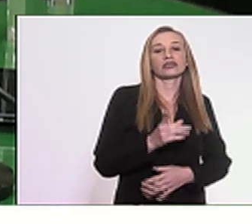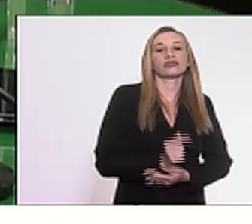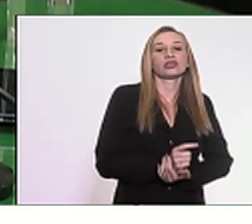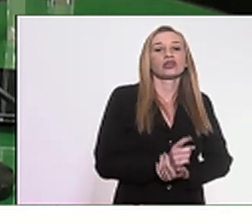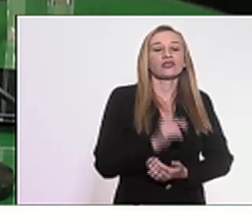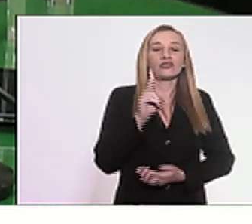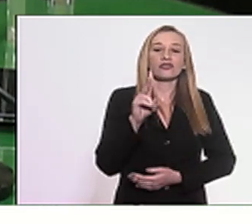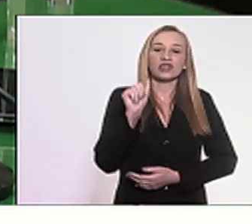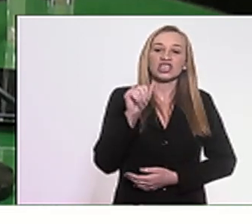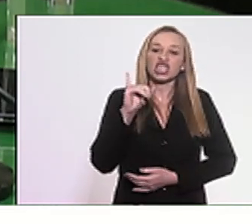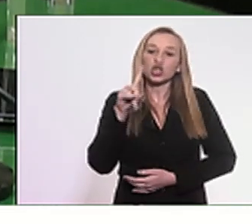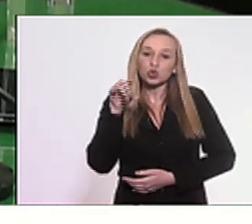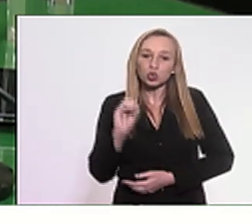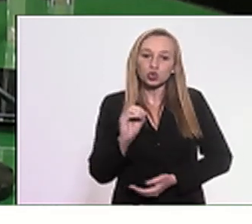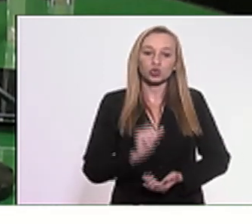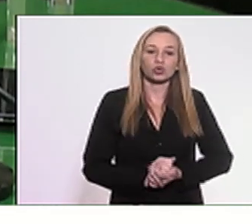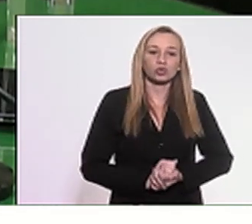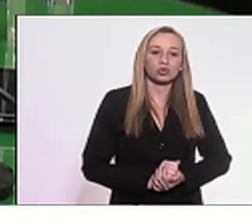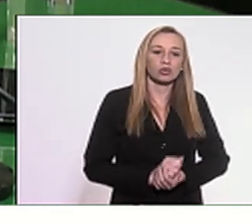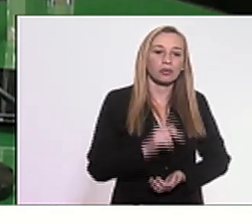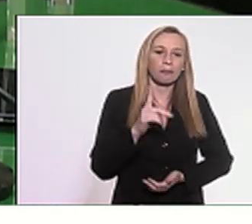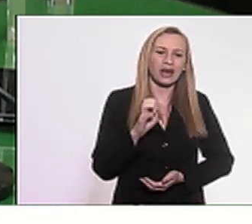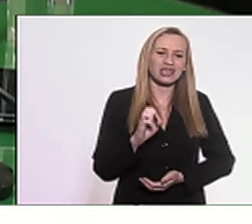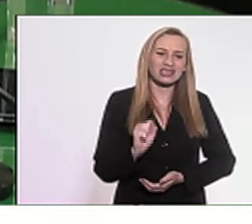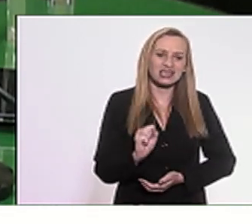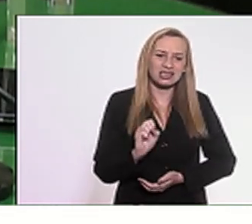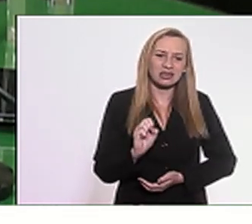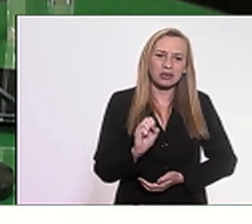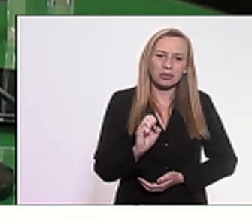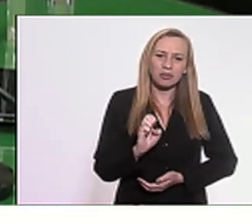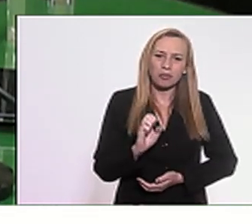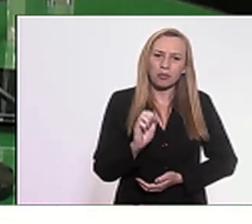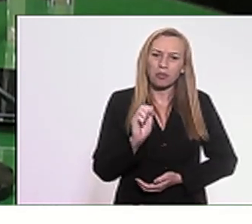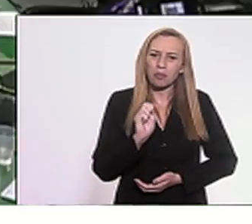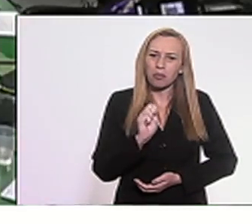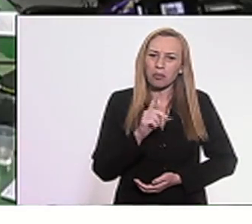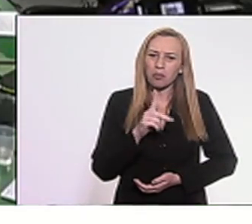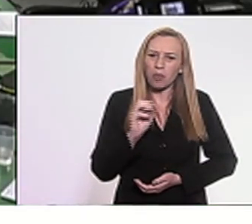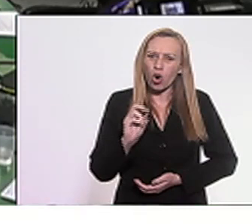Werneck, da Paz Zepol.